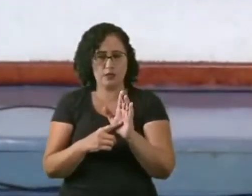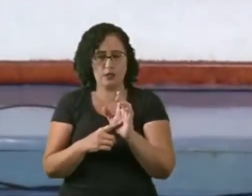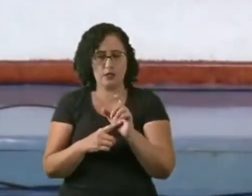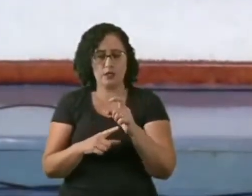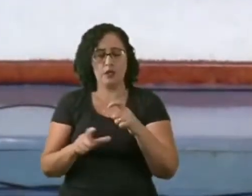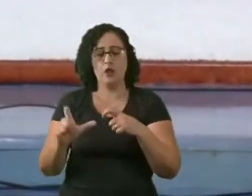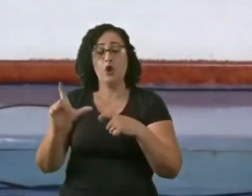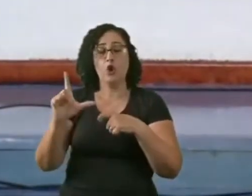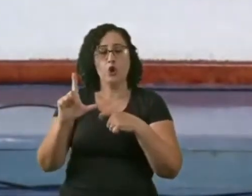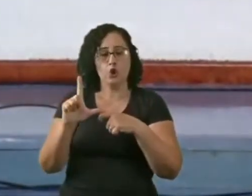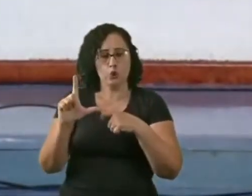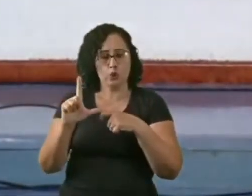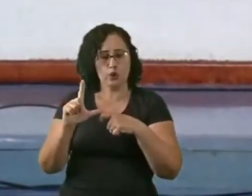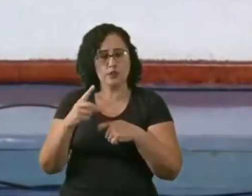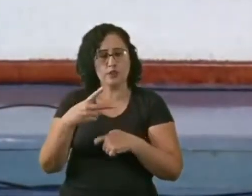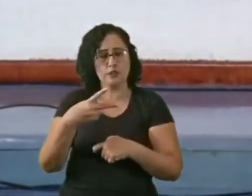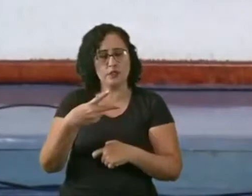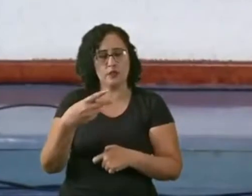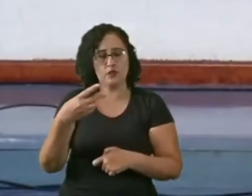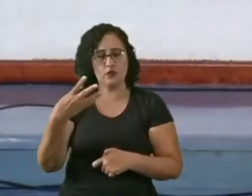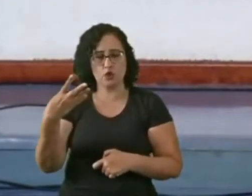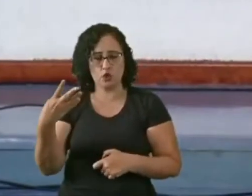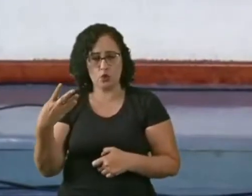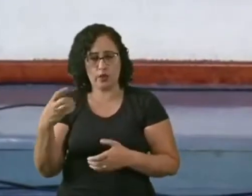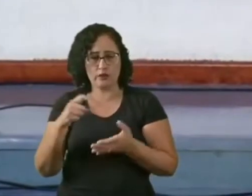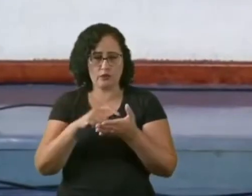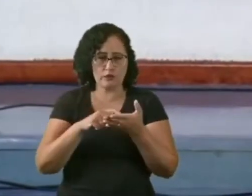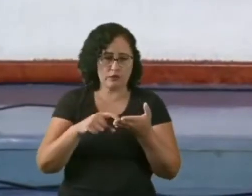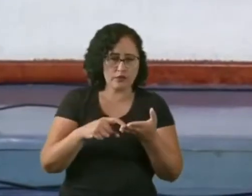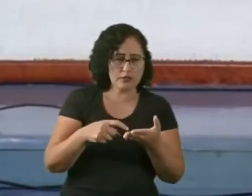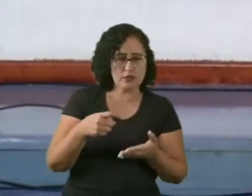versículo 13, que diz...